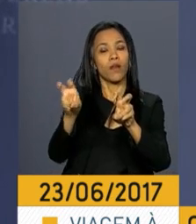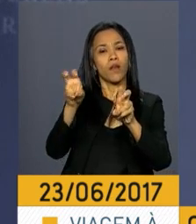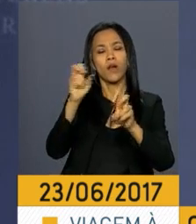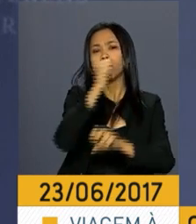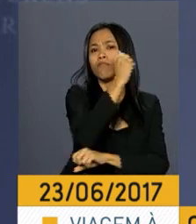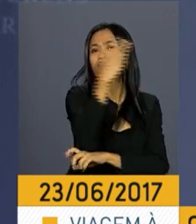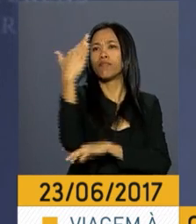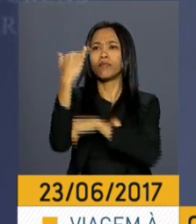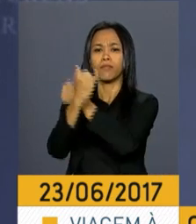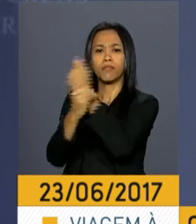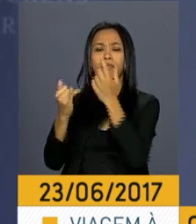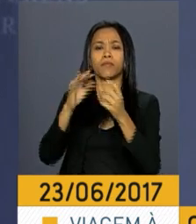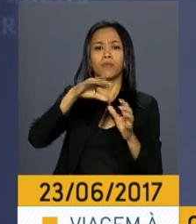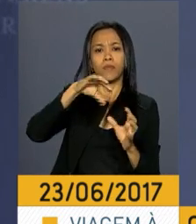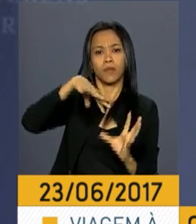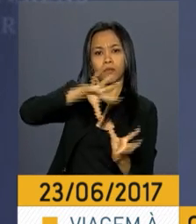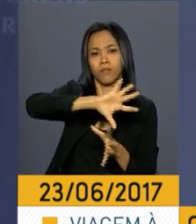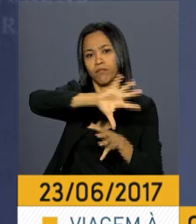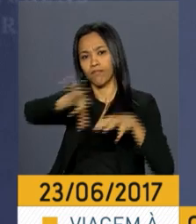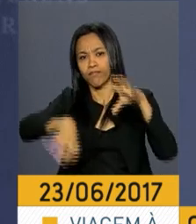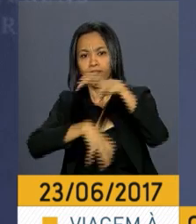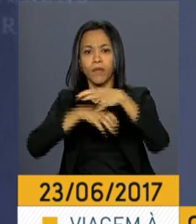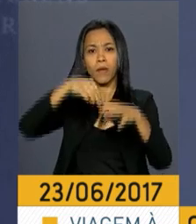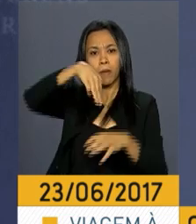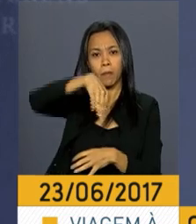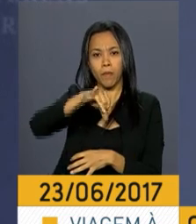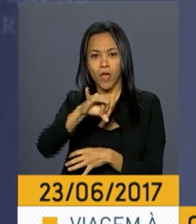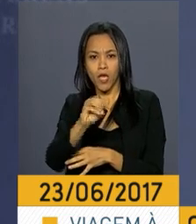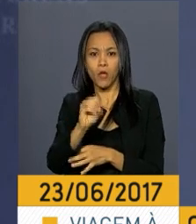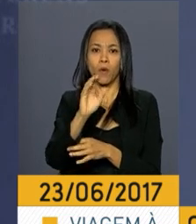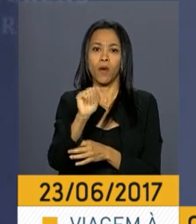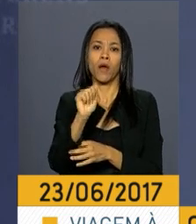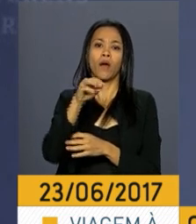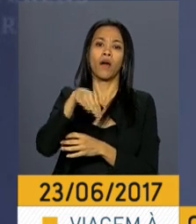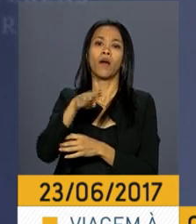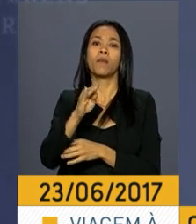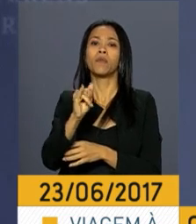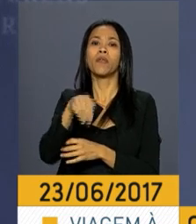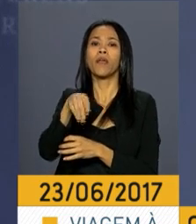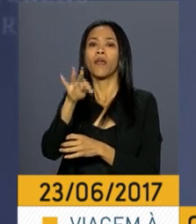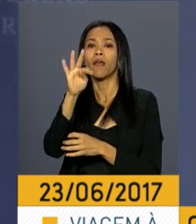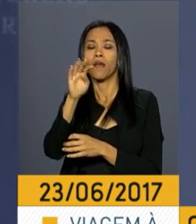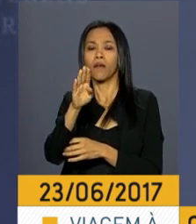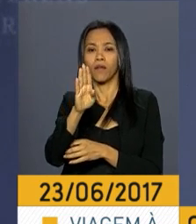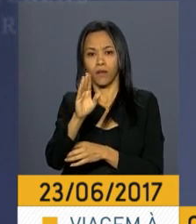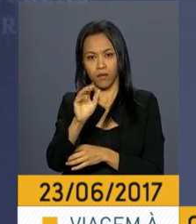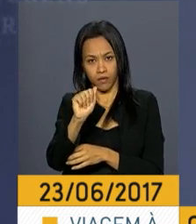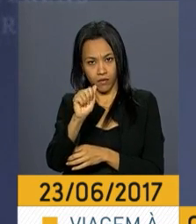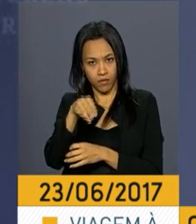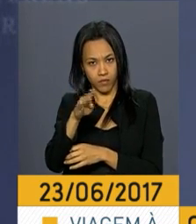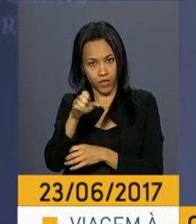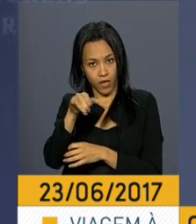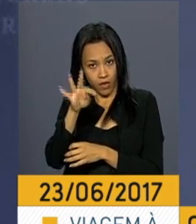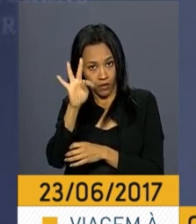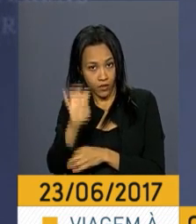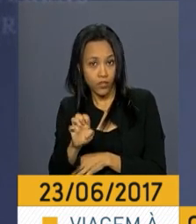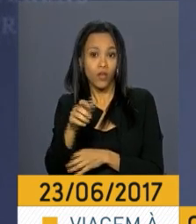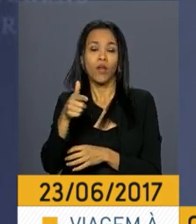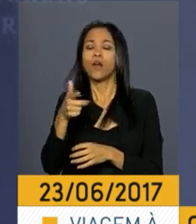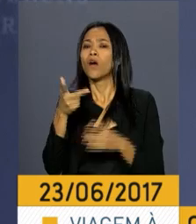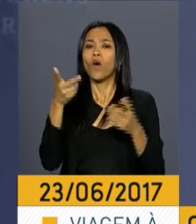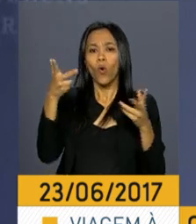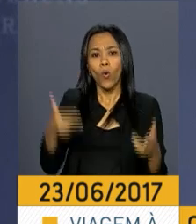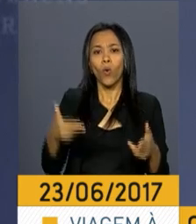E sobre ela tivemos oportunidade de conversar, não apenas hoje com a senhora primeira-ministra, mas igualmente